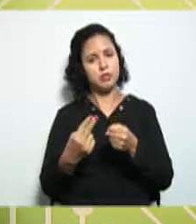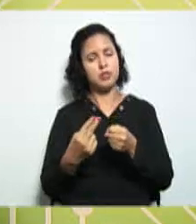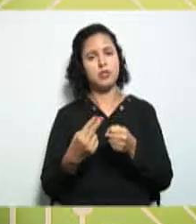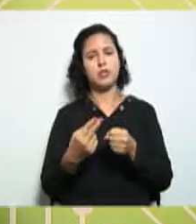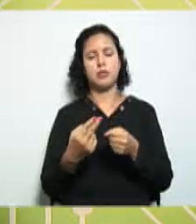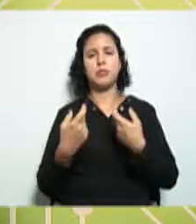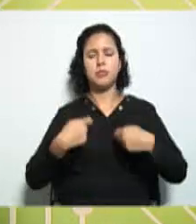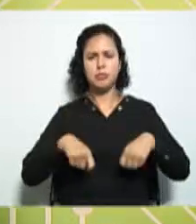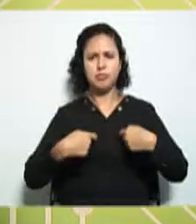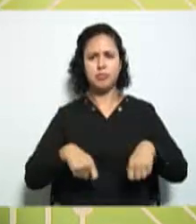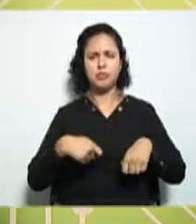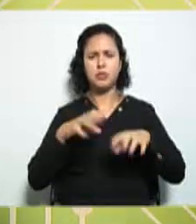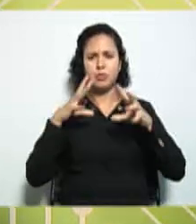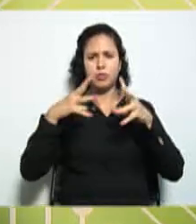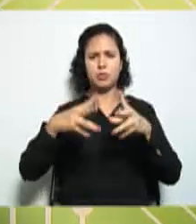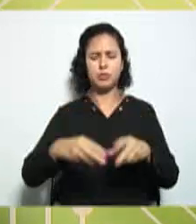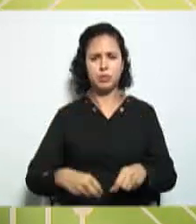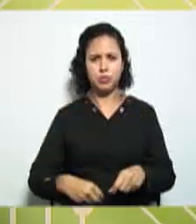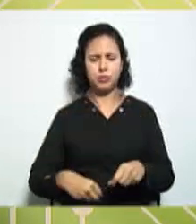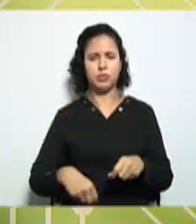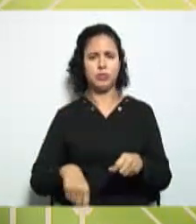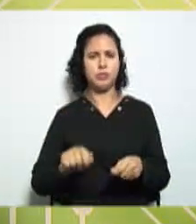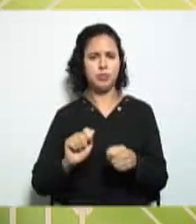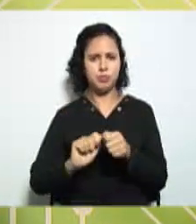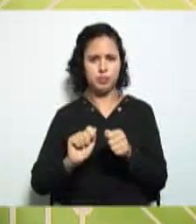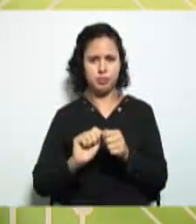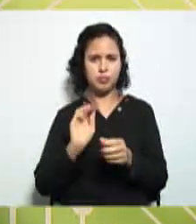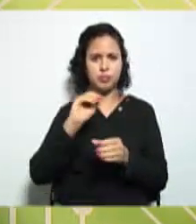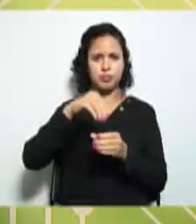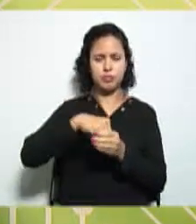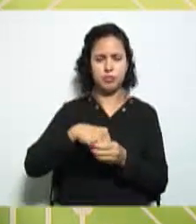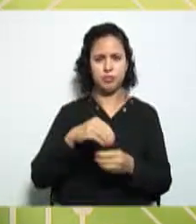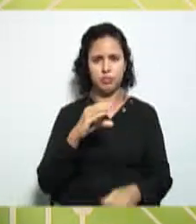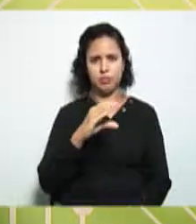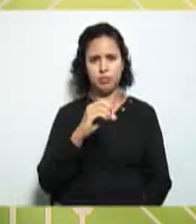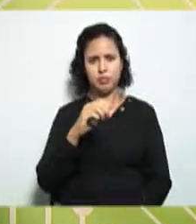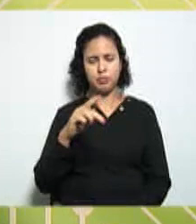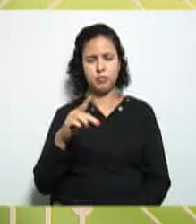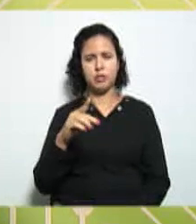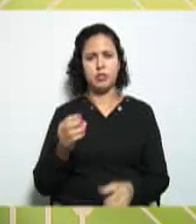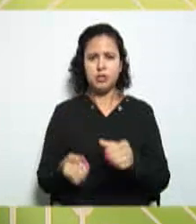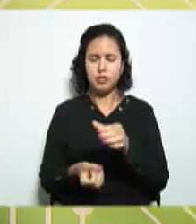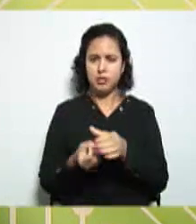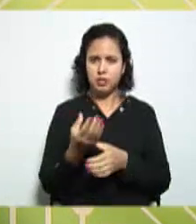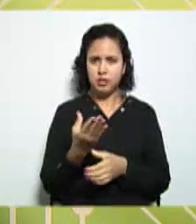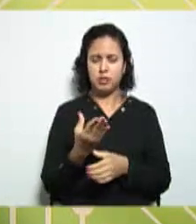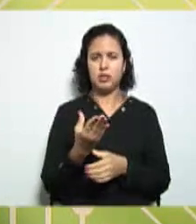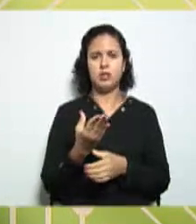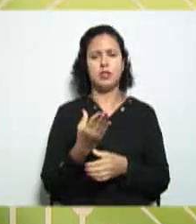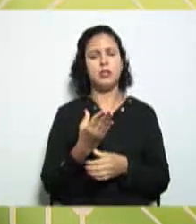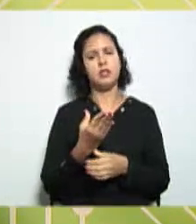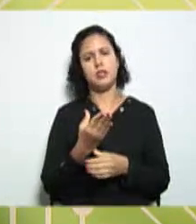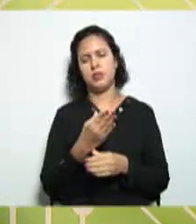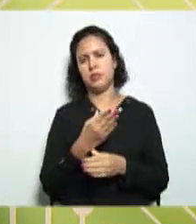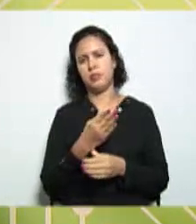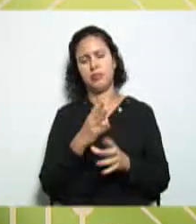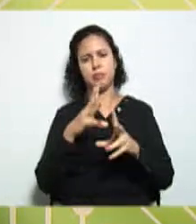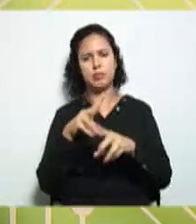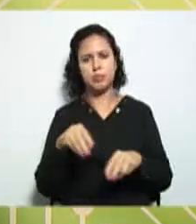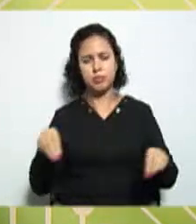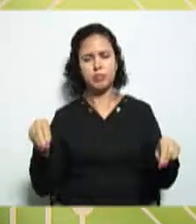dela para tudo que eu precisar fazer numa cooperativa. Se eu for criar, se eu for destituir, né,